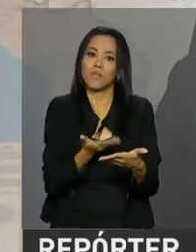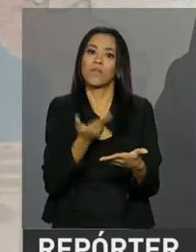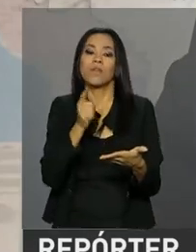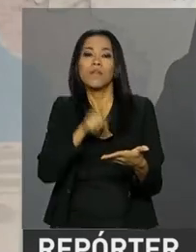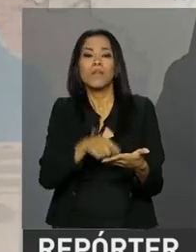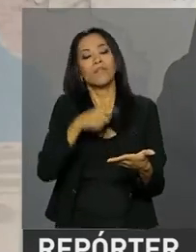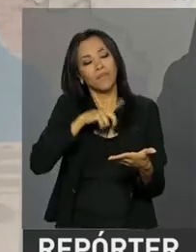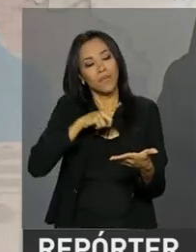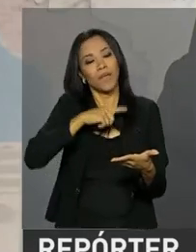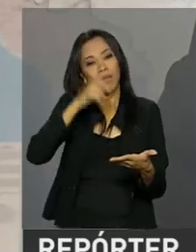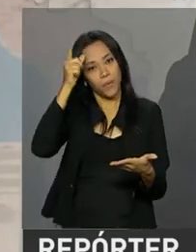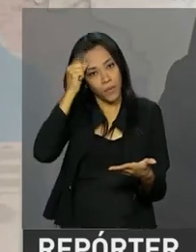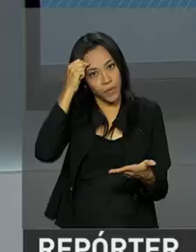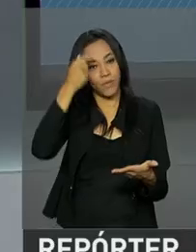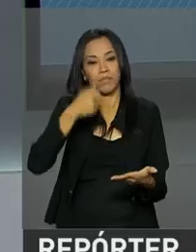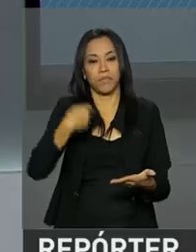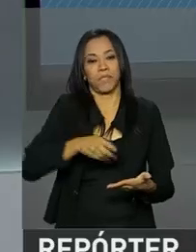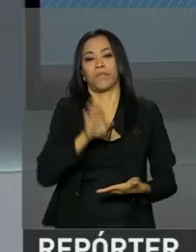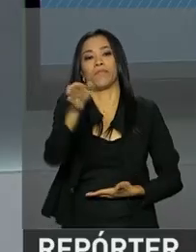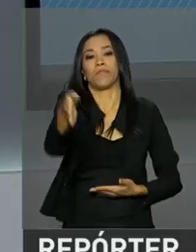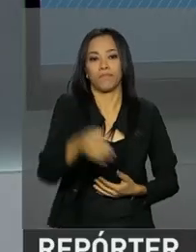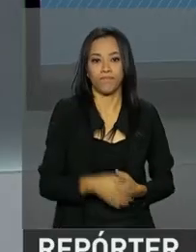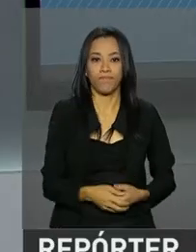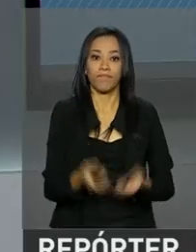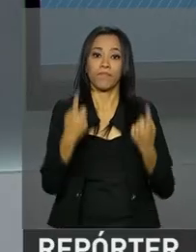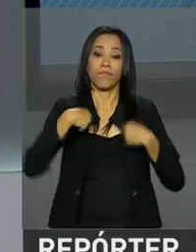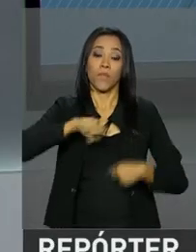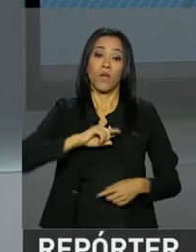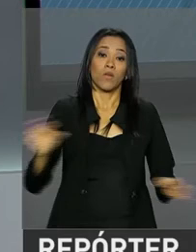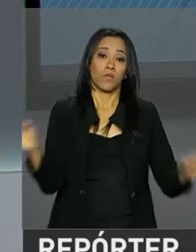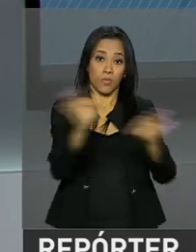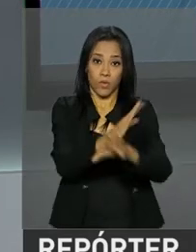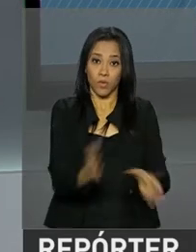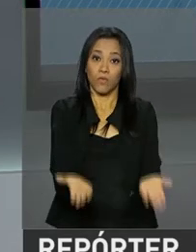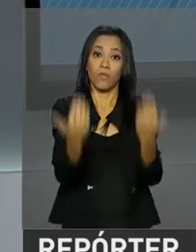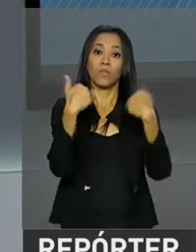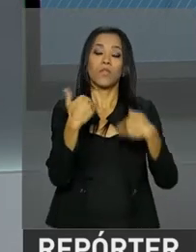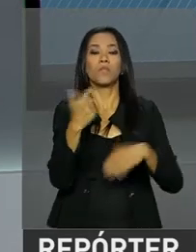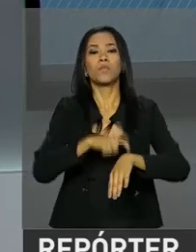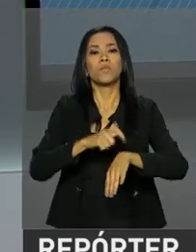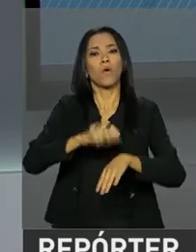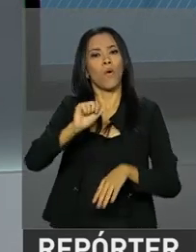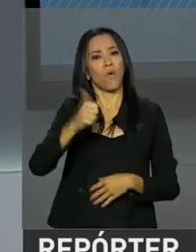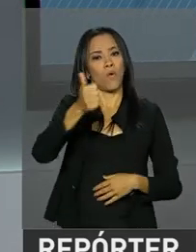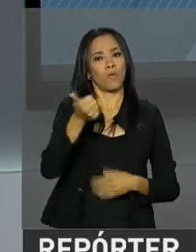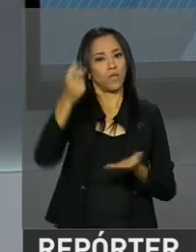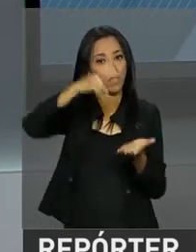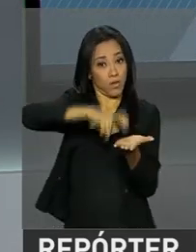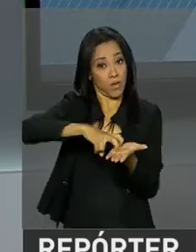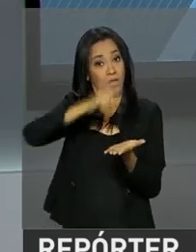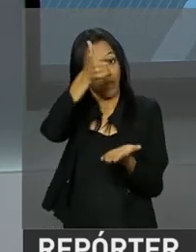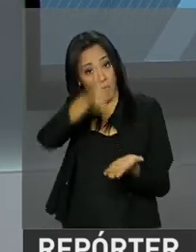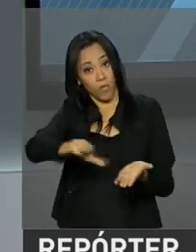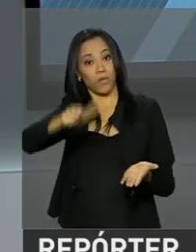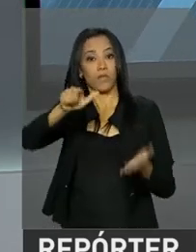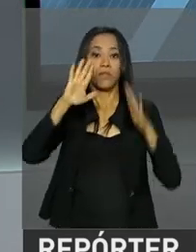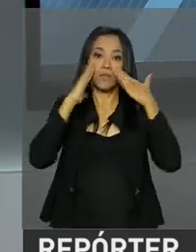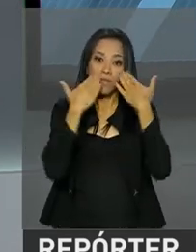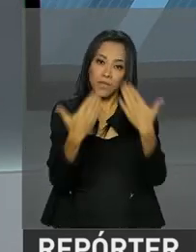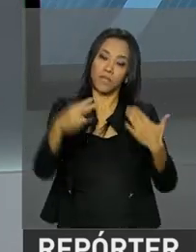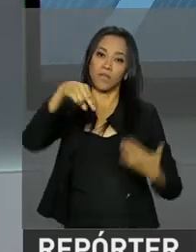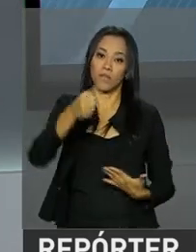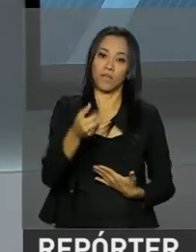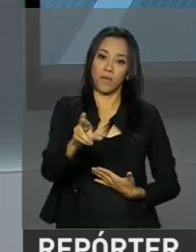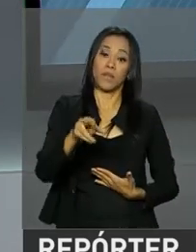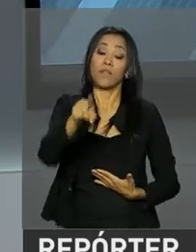mais dignidade ao trabalhador o repórter nbr fica por aqui voltamos às 11 da manhã na nossa próxima edição você